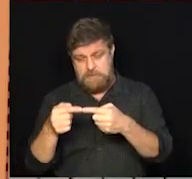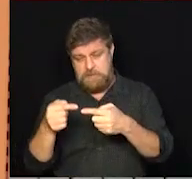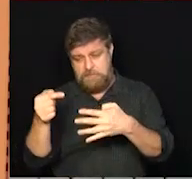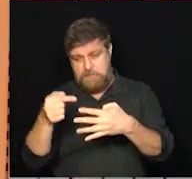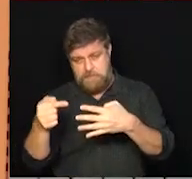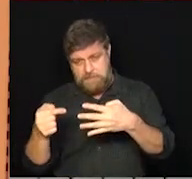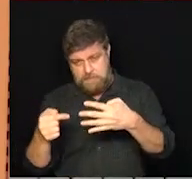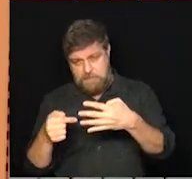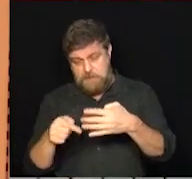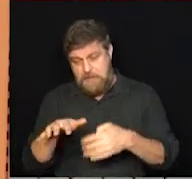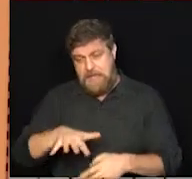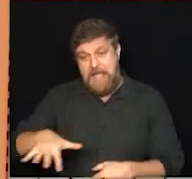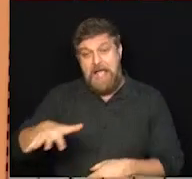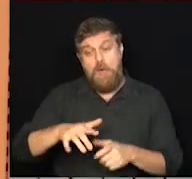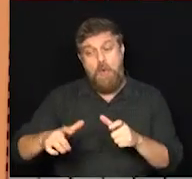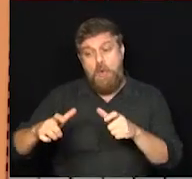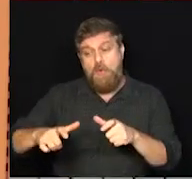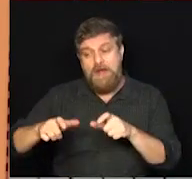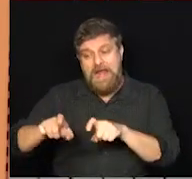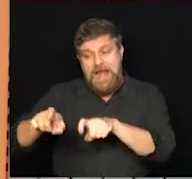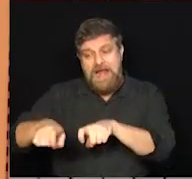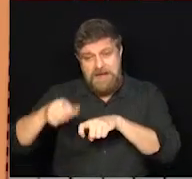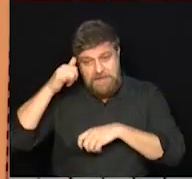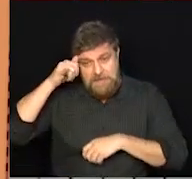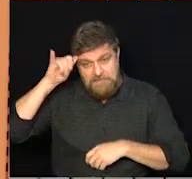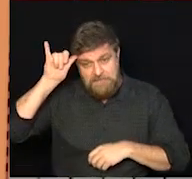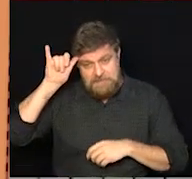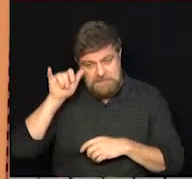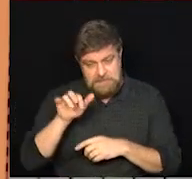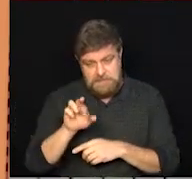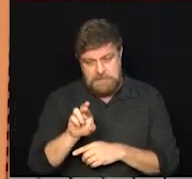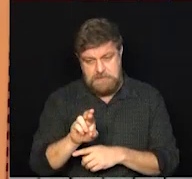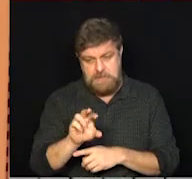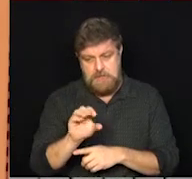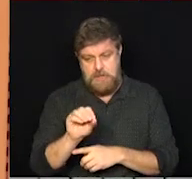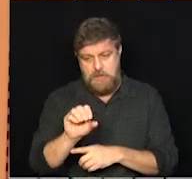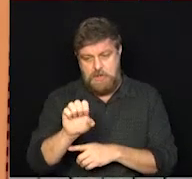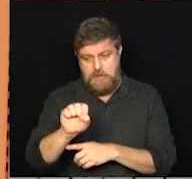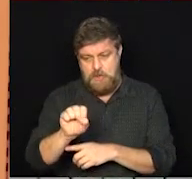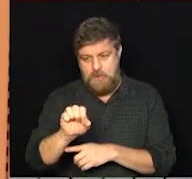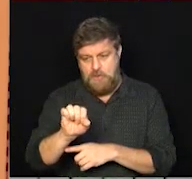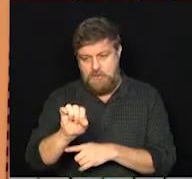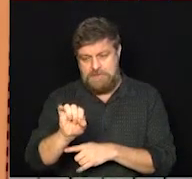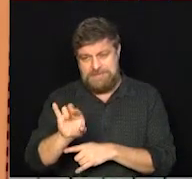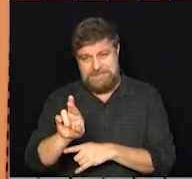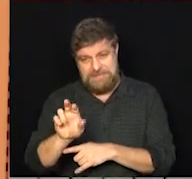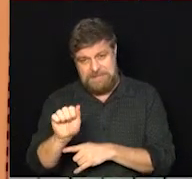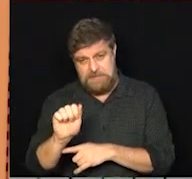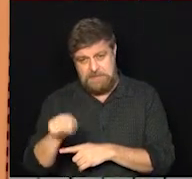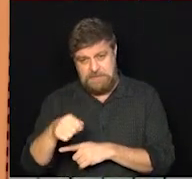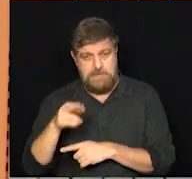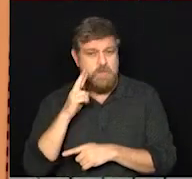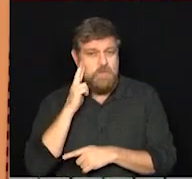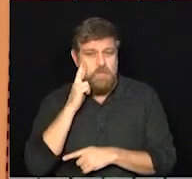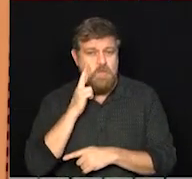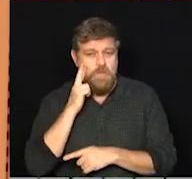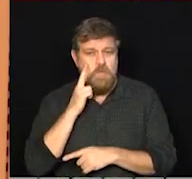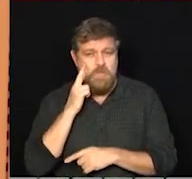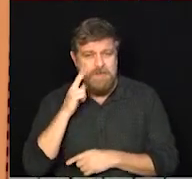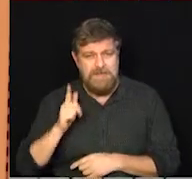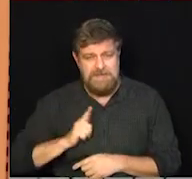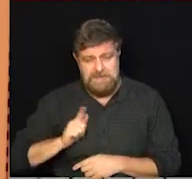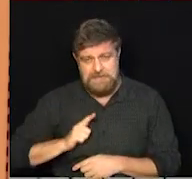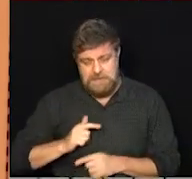Fazenda Roseira como nós já dissemos aqui seu papel social cultural e e de memória